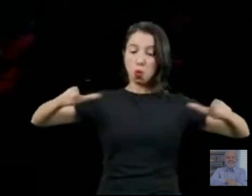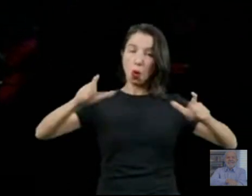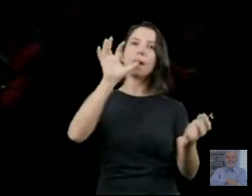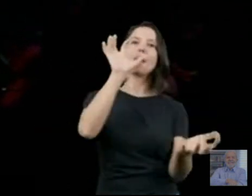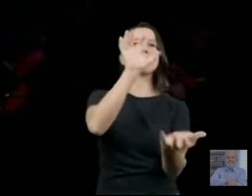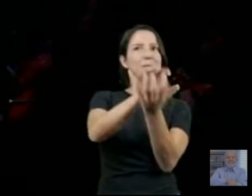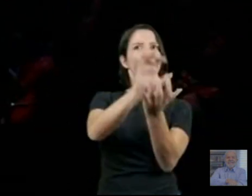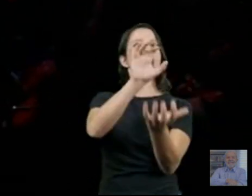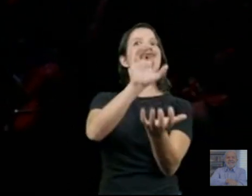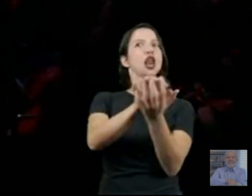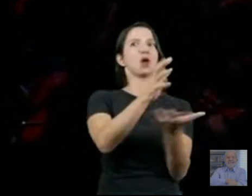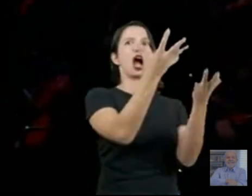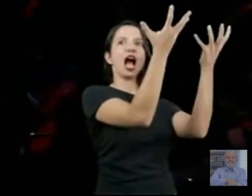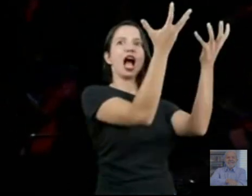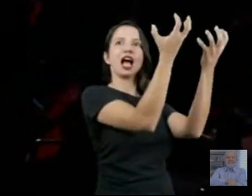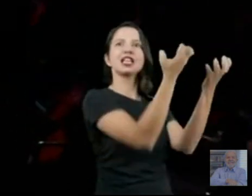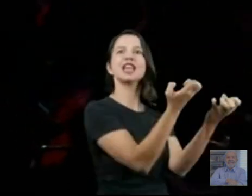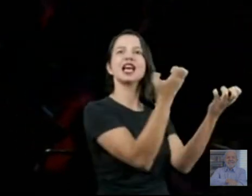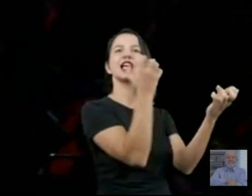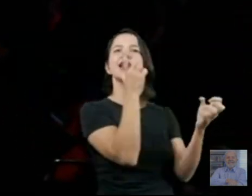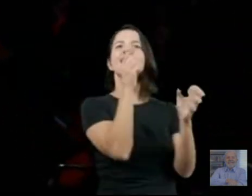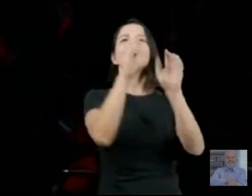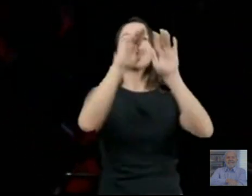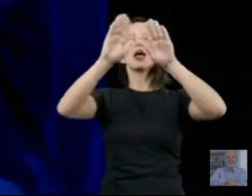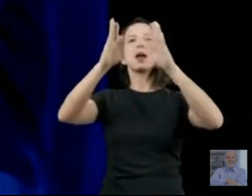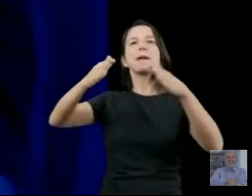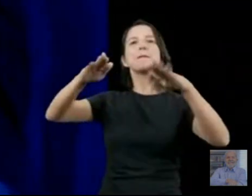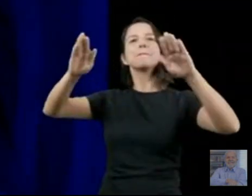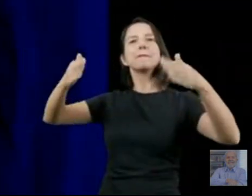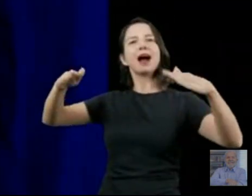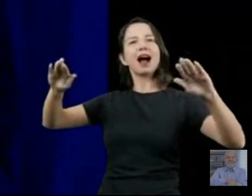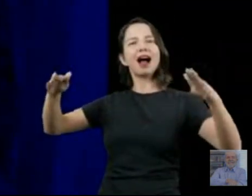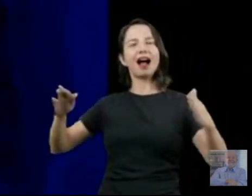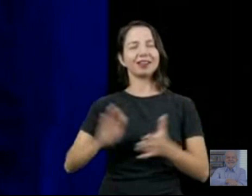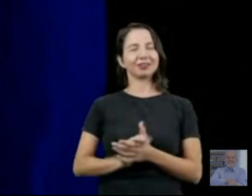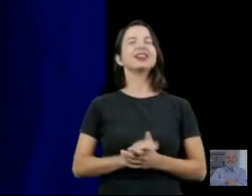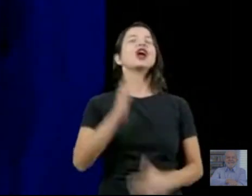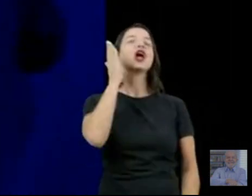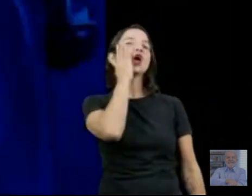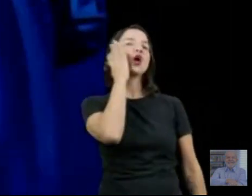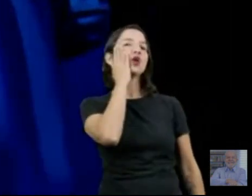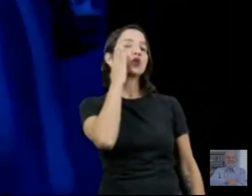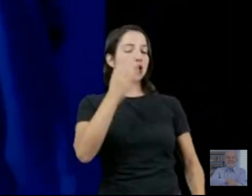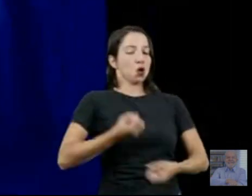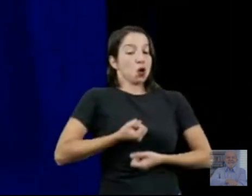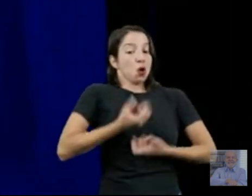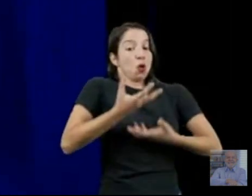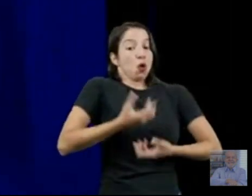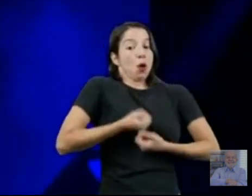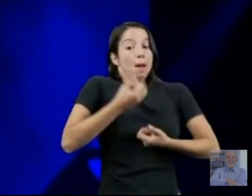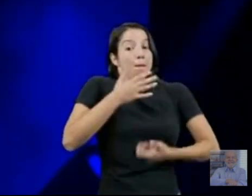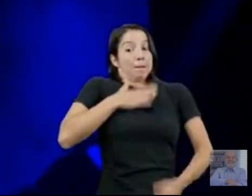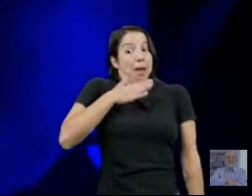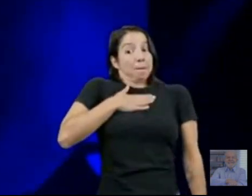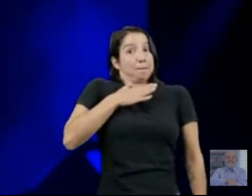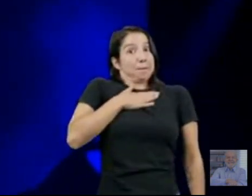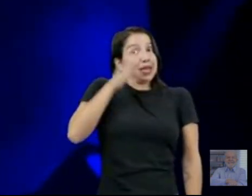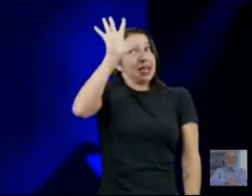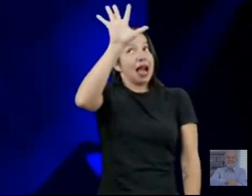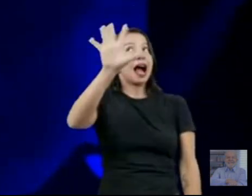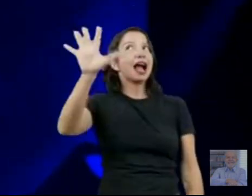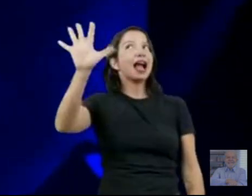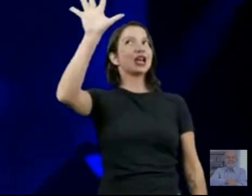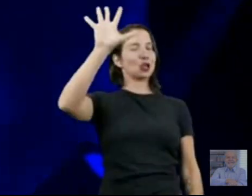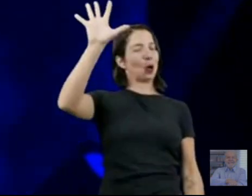Eu sei que eu disse mais versos para a minha região, peço desculpa a vocês, mas não